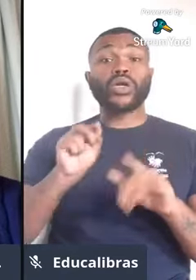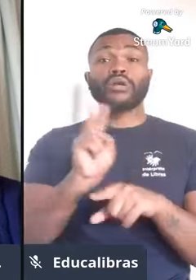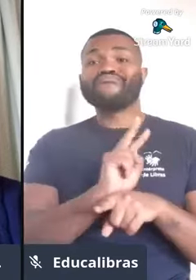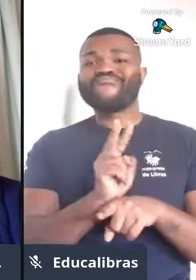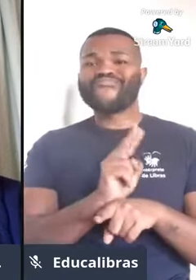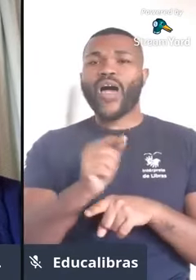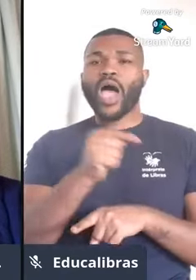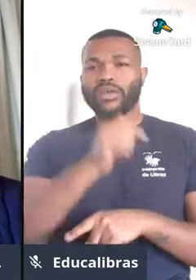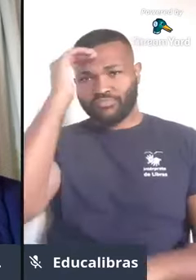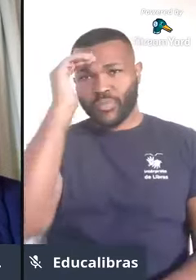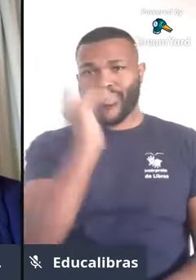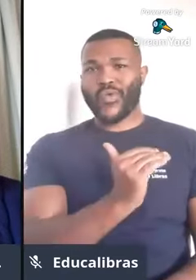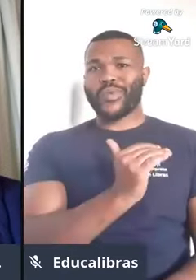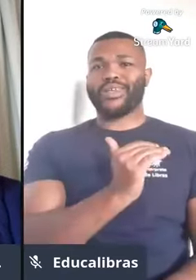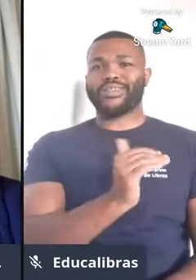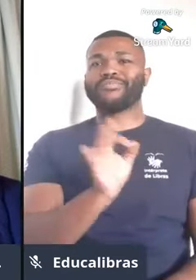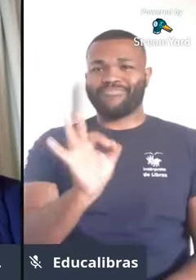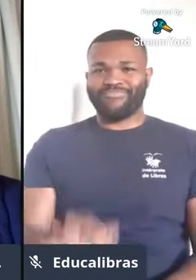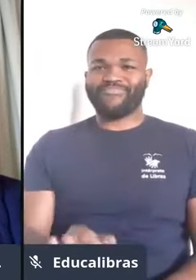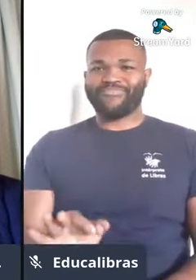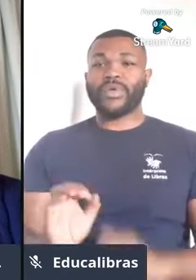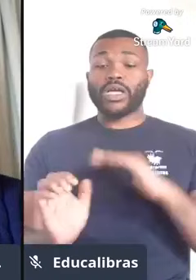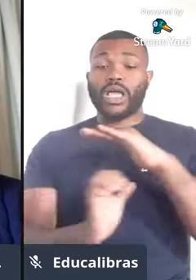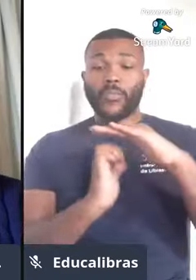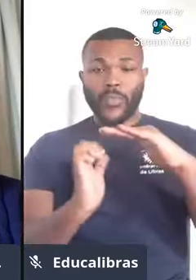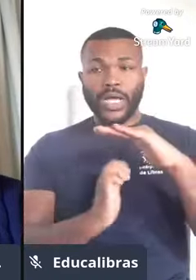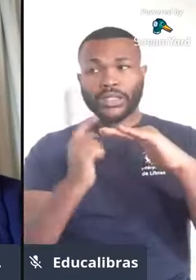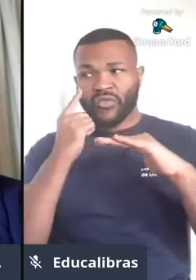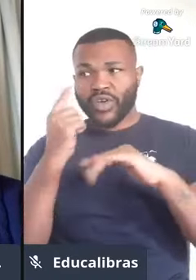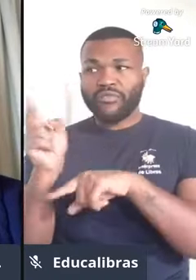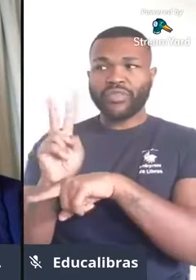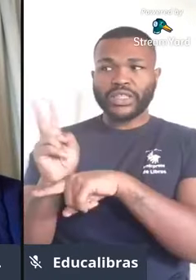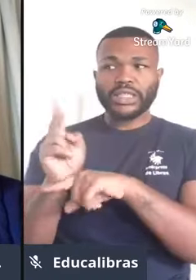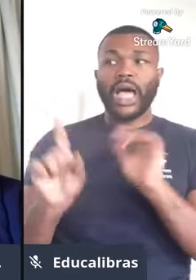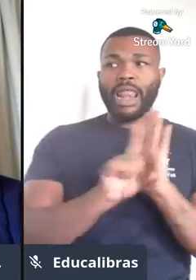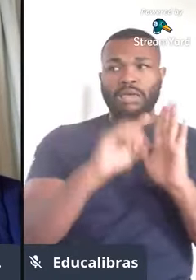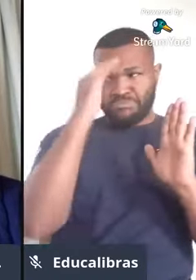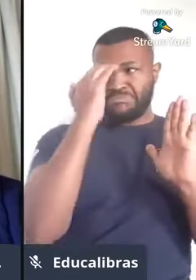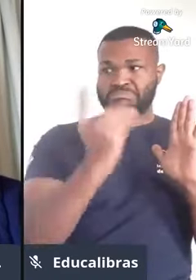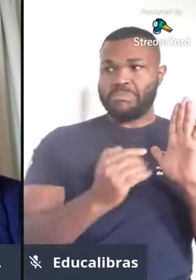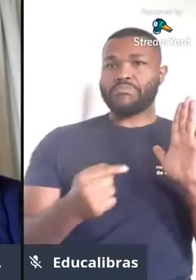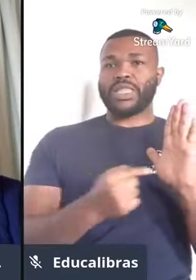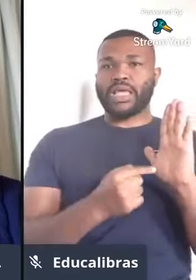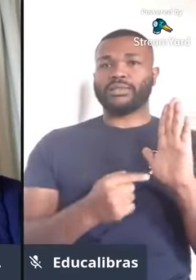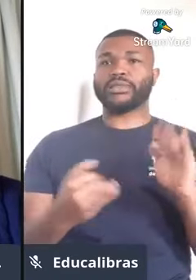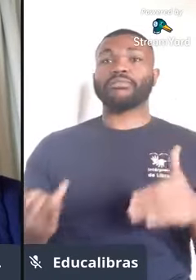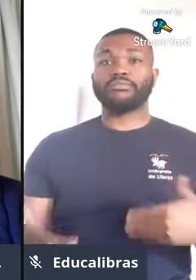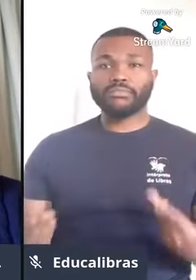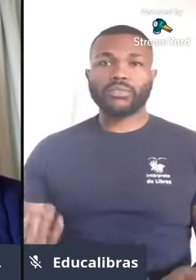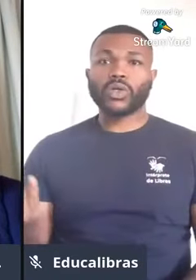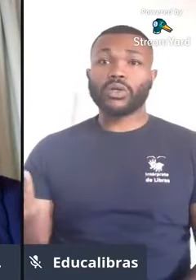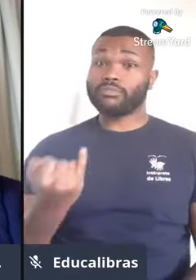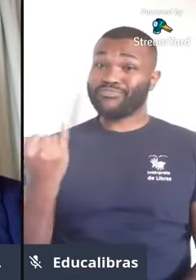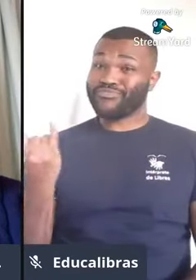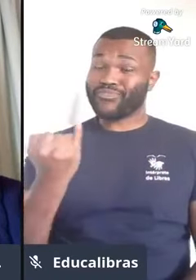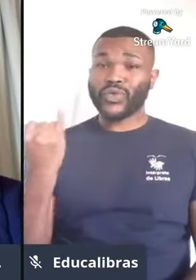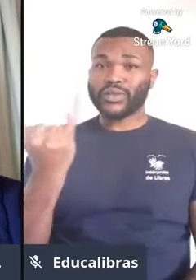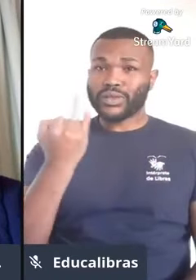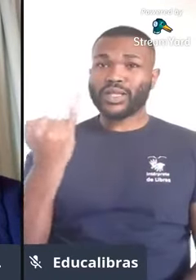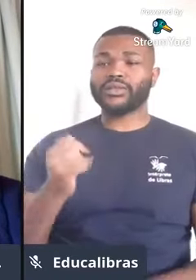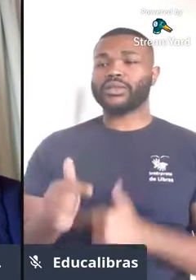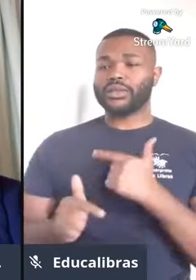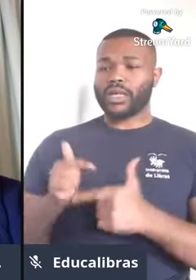cumprirem. Então, é de fundamental importância a existência e o trabalho desenvolvido pela